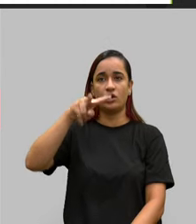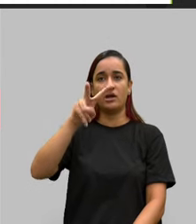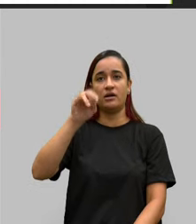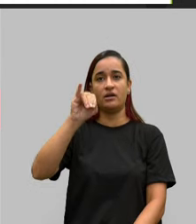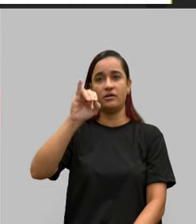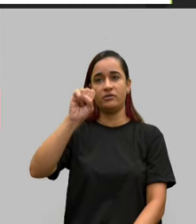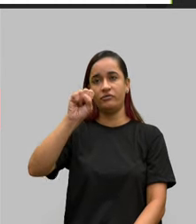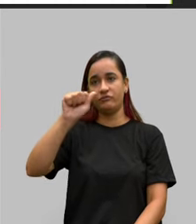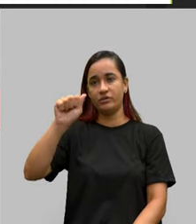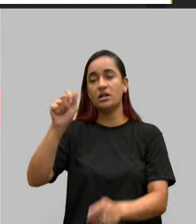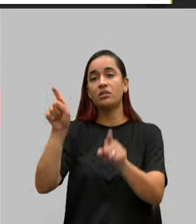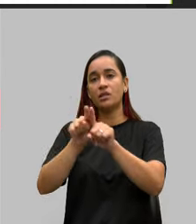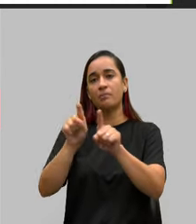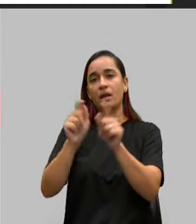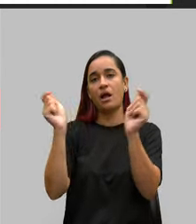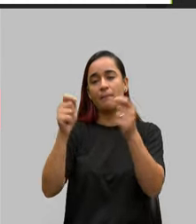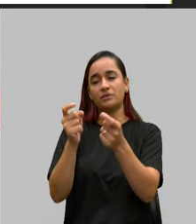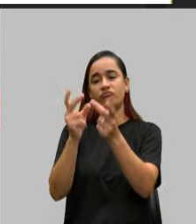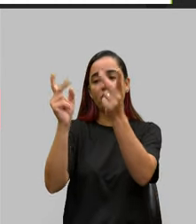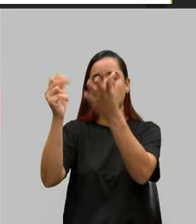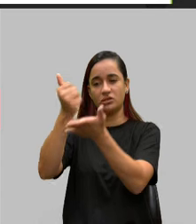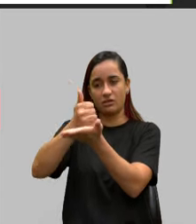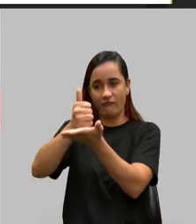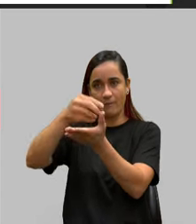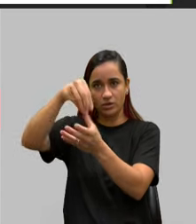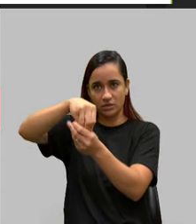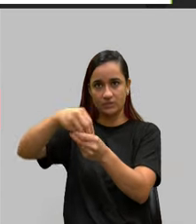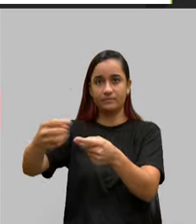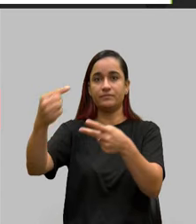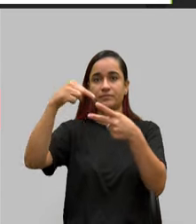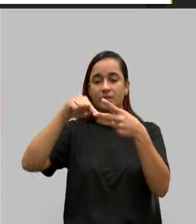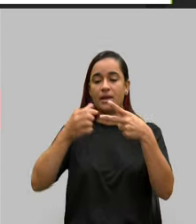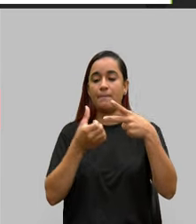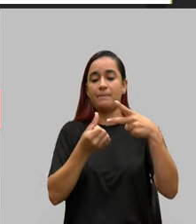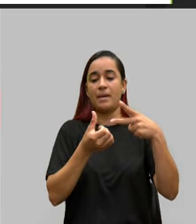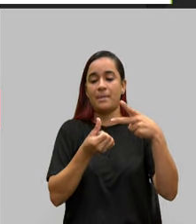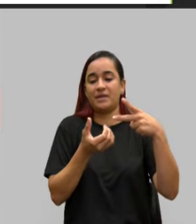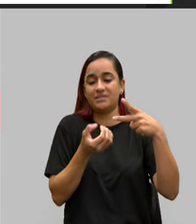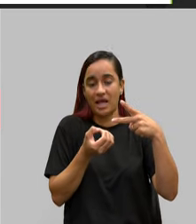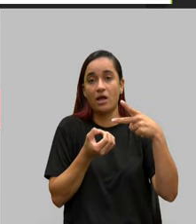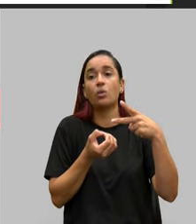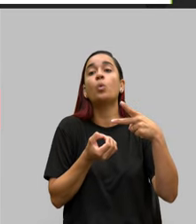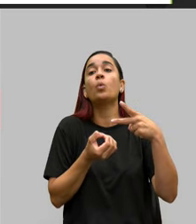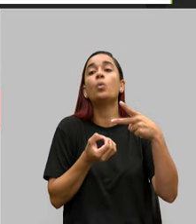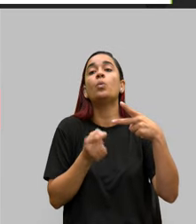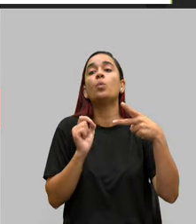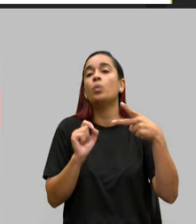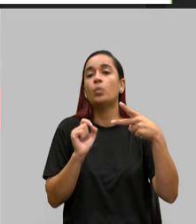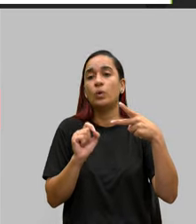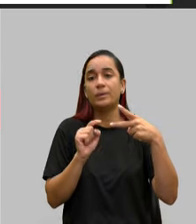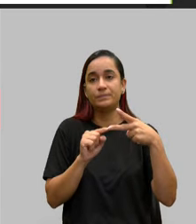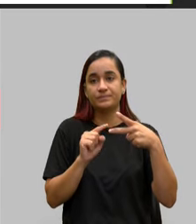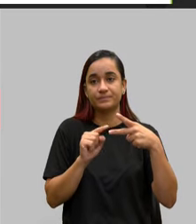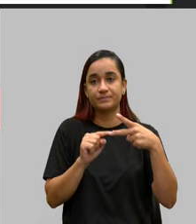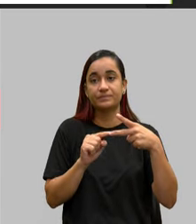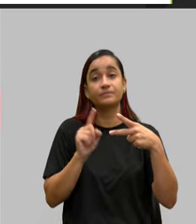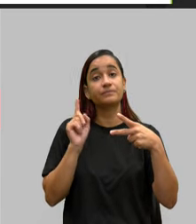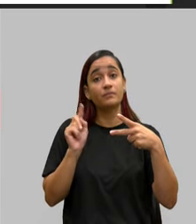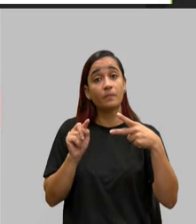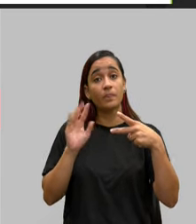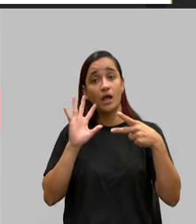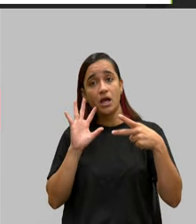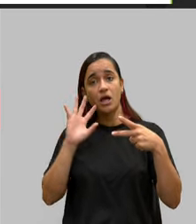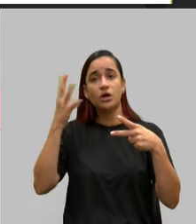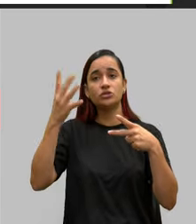ser comercializados nas nossas farmácias e a 660 é a a resolução de diretoria